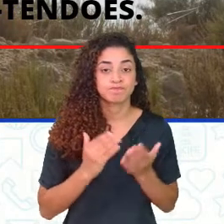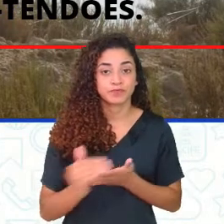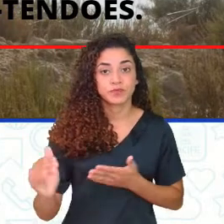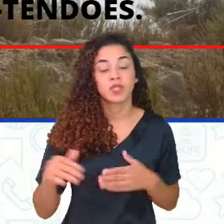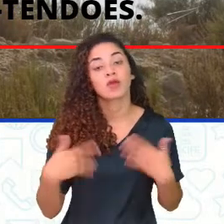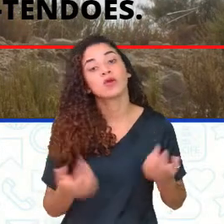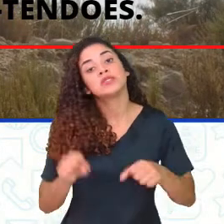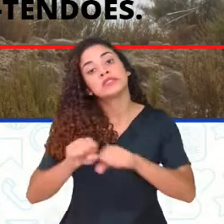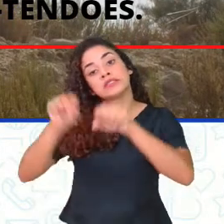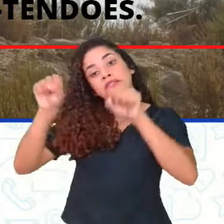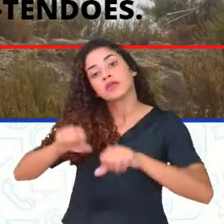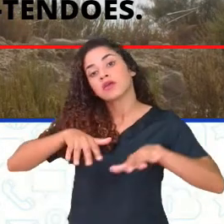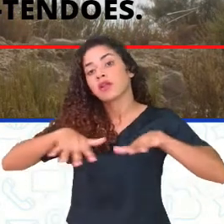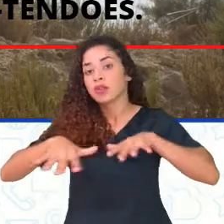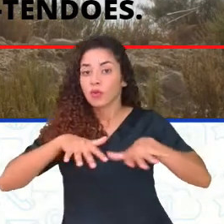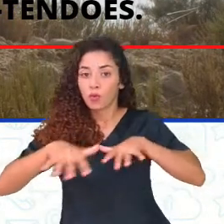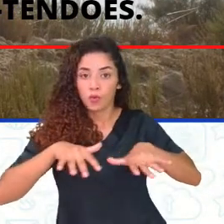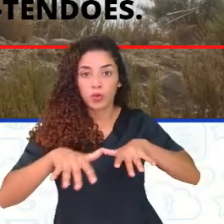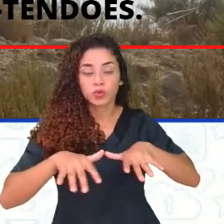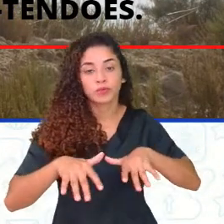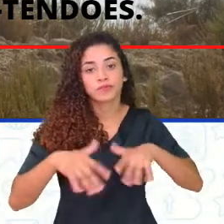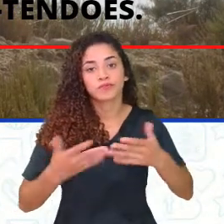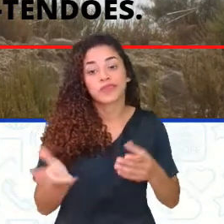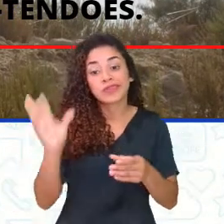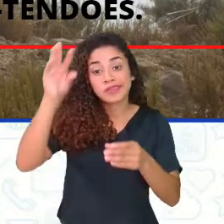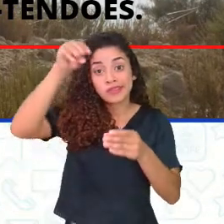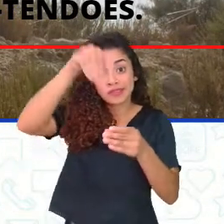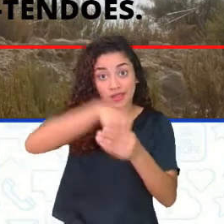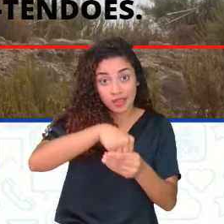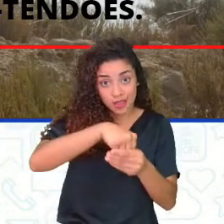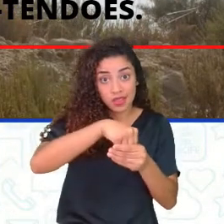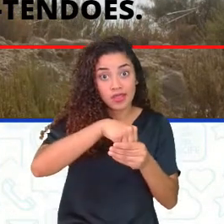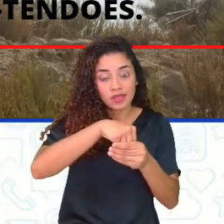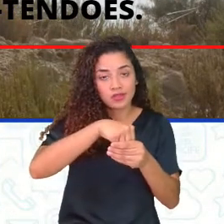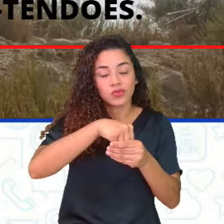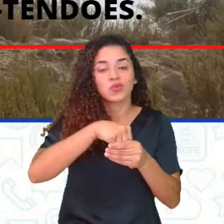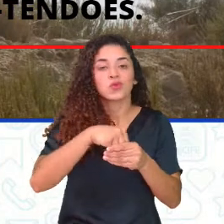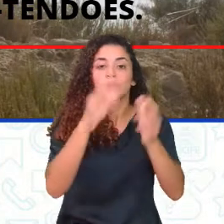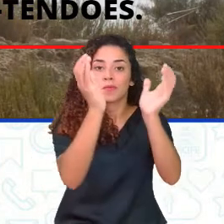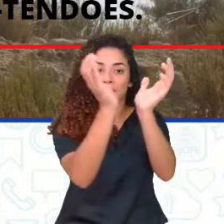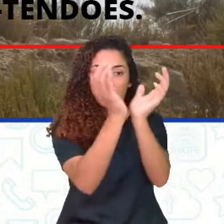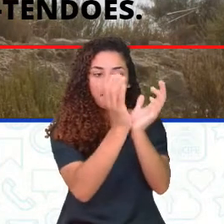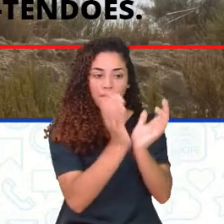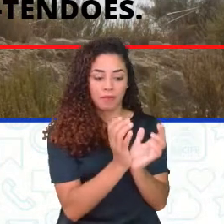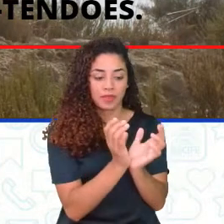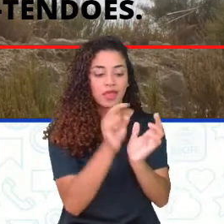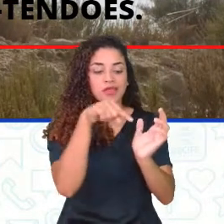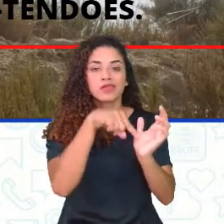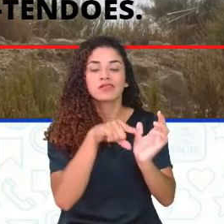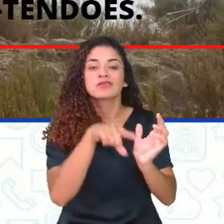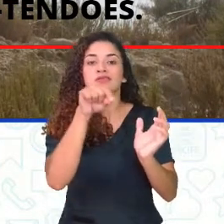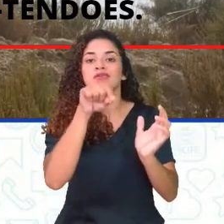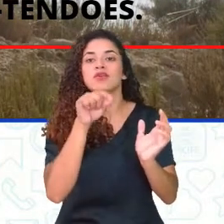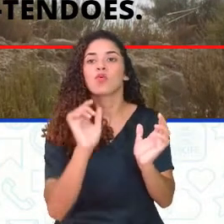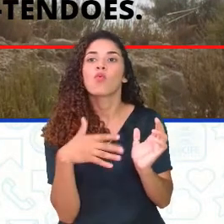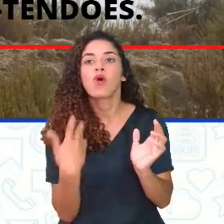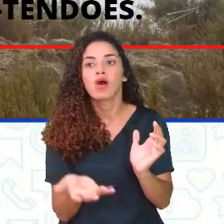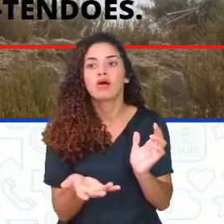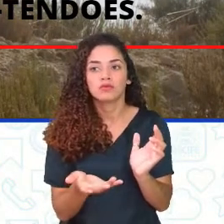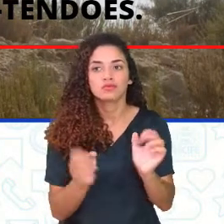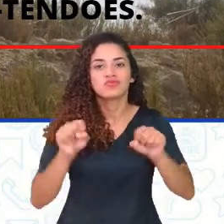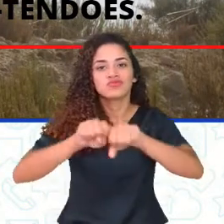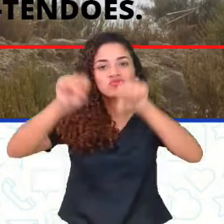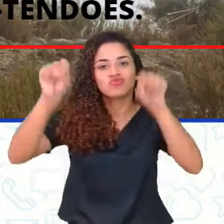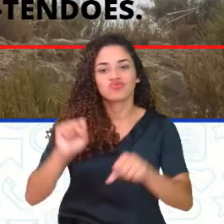locomotor, e esse sistema que nós, dentro do sistema locomotor, do grande sistema locomotor, nós selecionamos aí a questão do